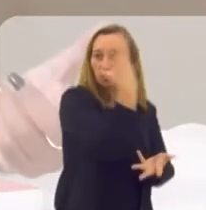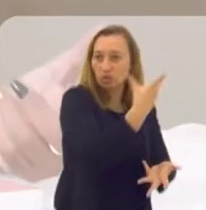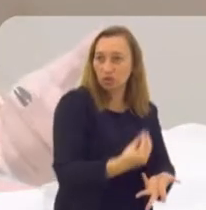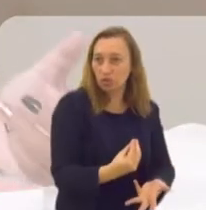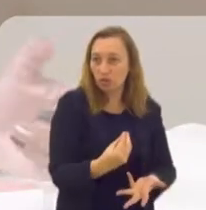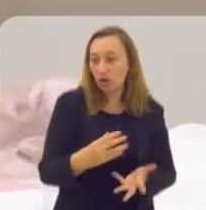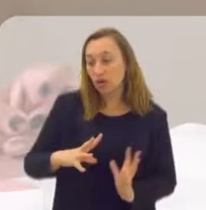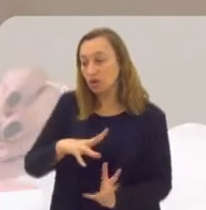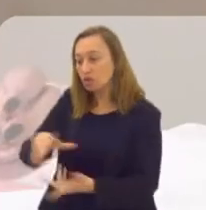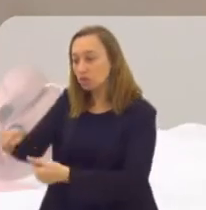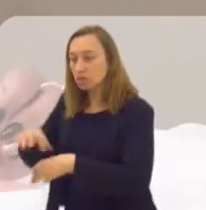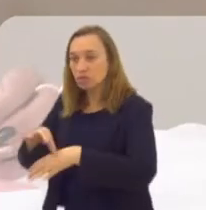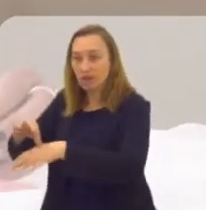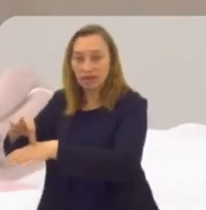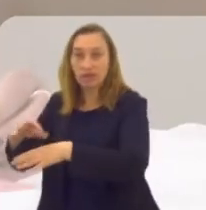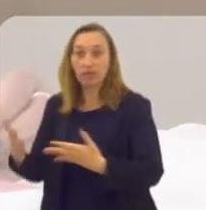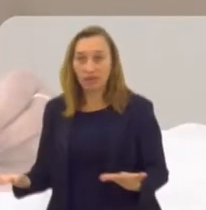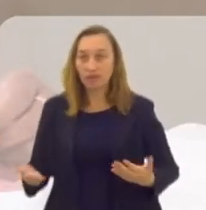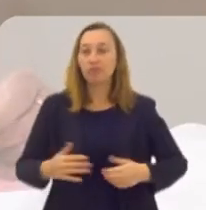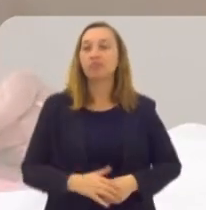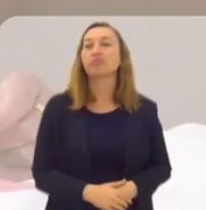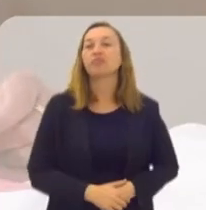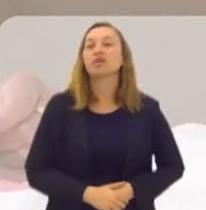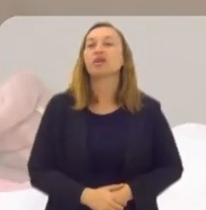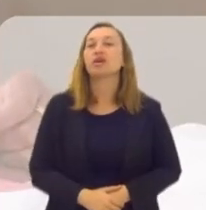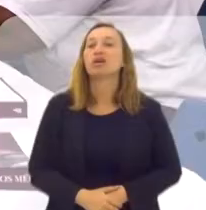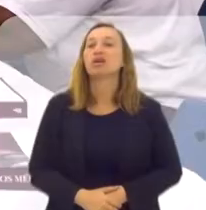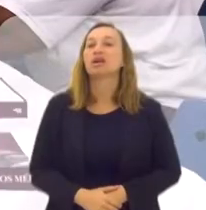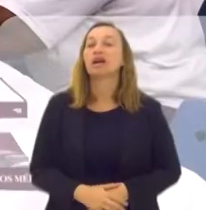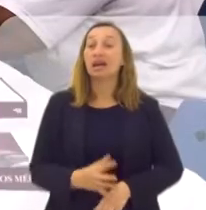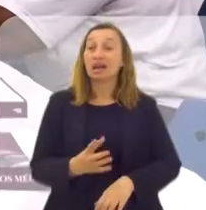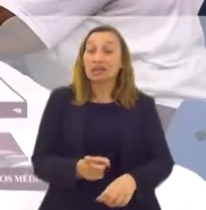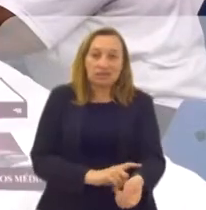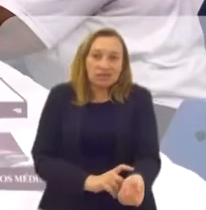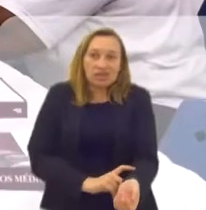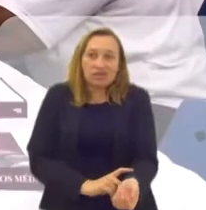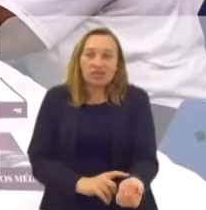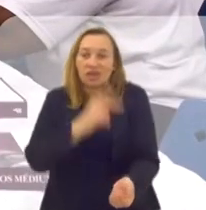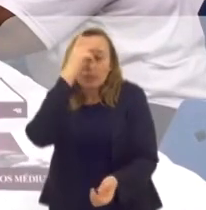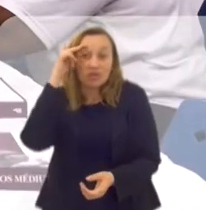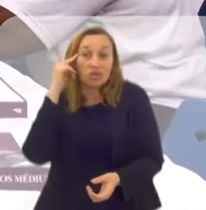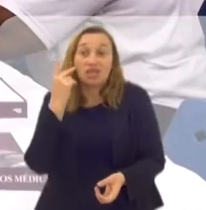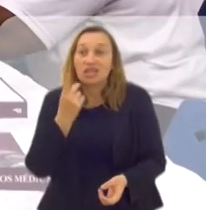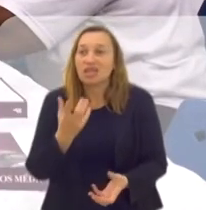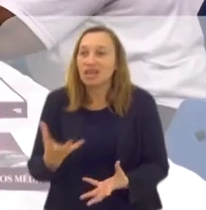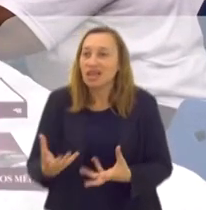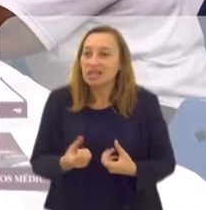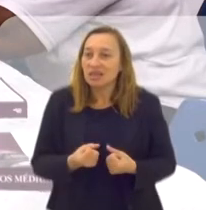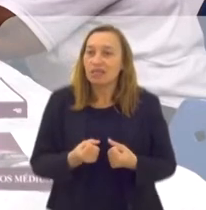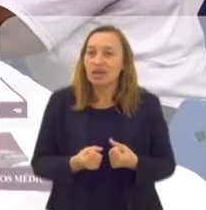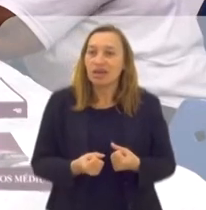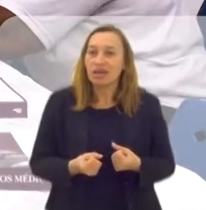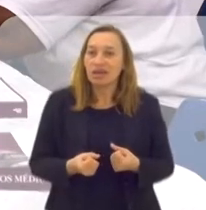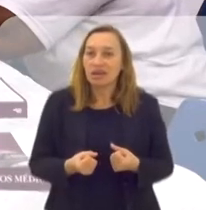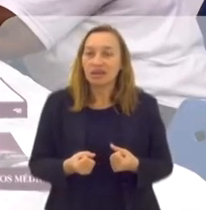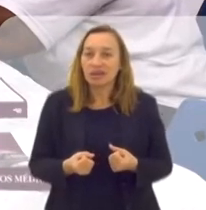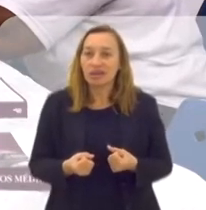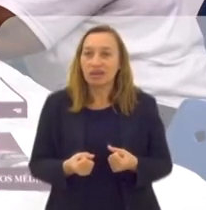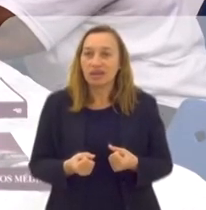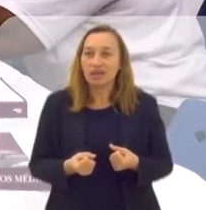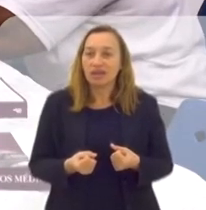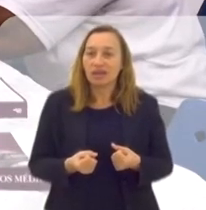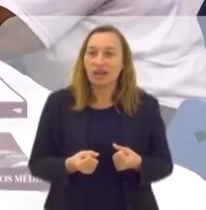Você está entregando uma mensagem. E a ansiedade daquela pessoa de receber também é muito